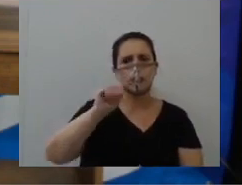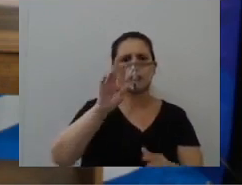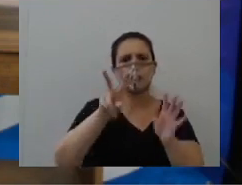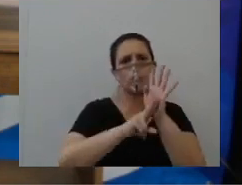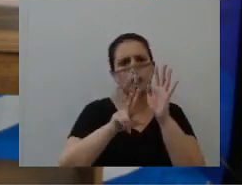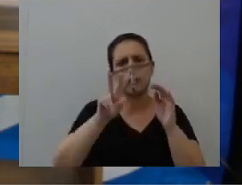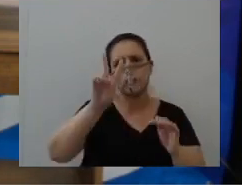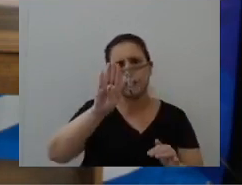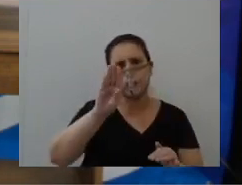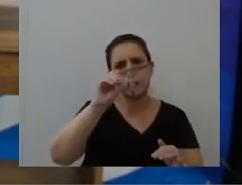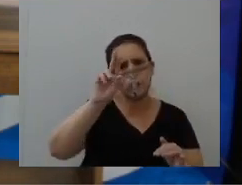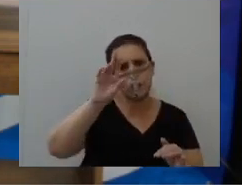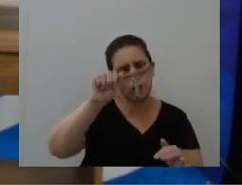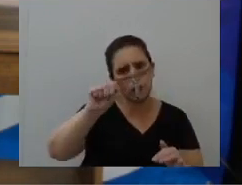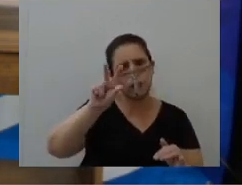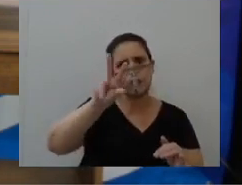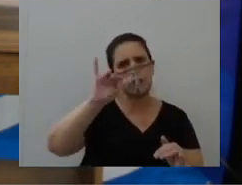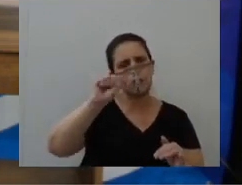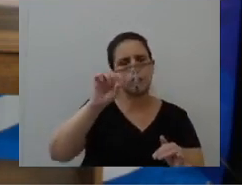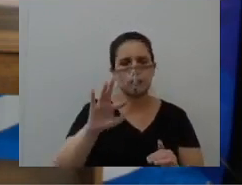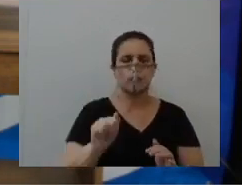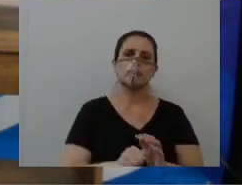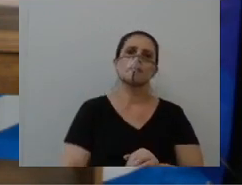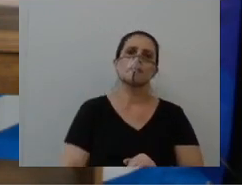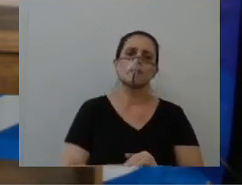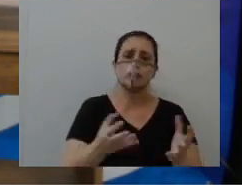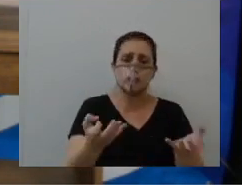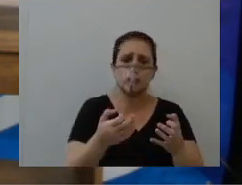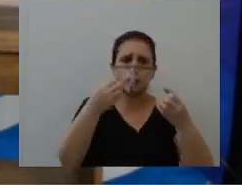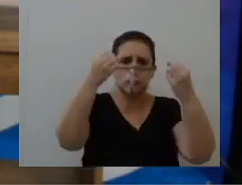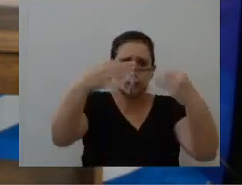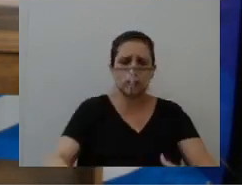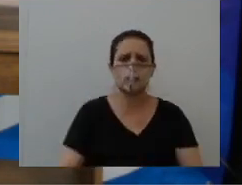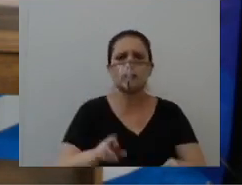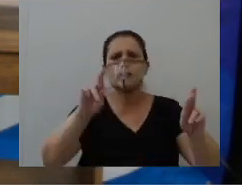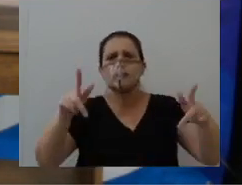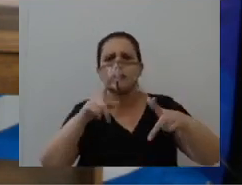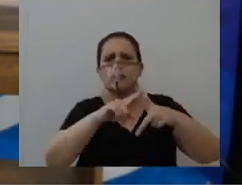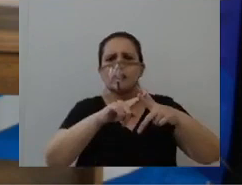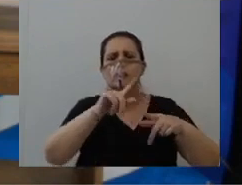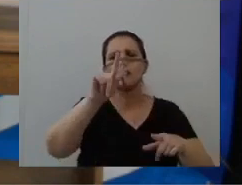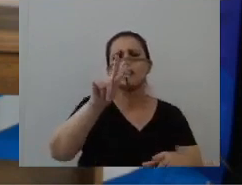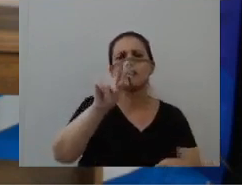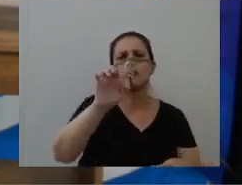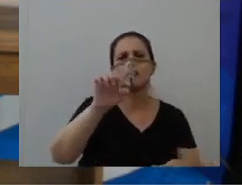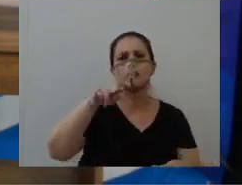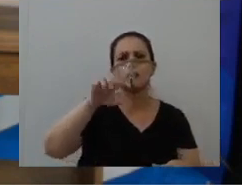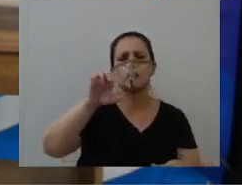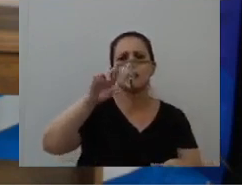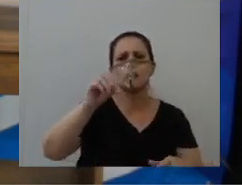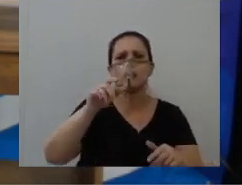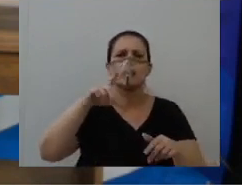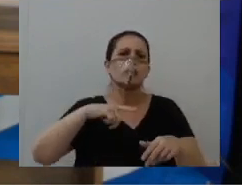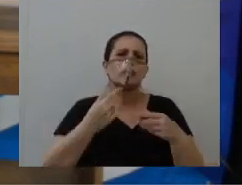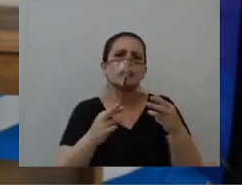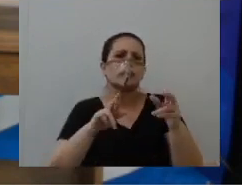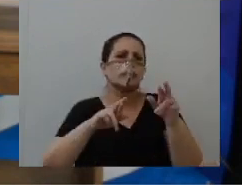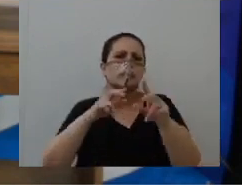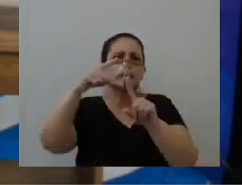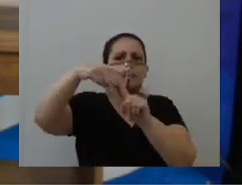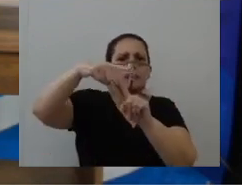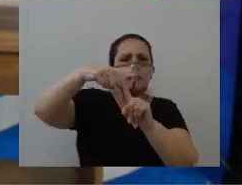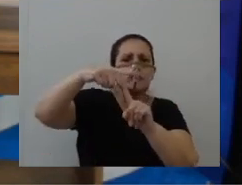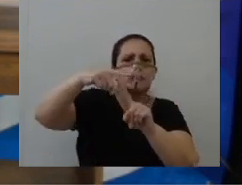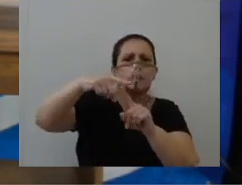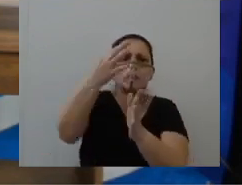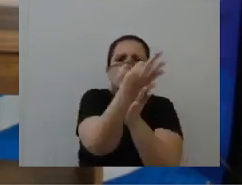maravilha! Professor, gostaria que explicasse um pouco mais sobre a diferença entre gênero e tipologia textual, para que os meus alunos fiquem mais